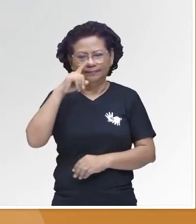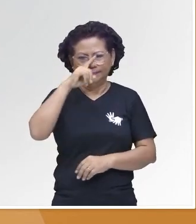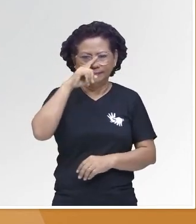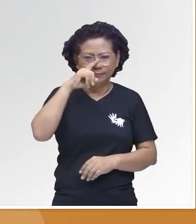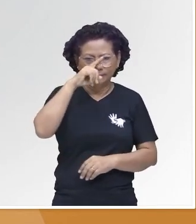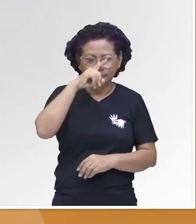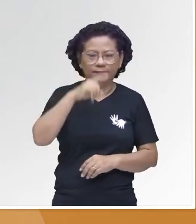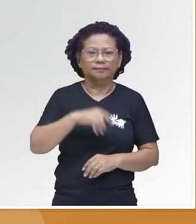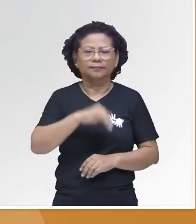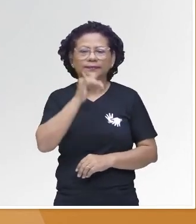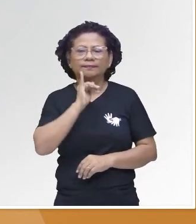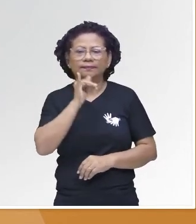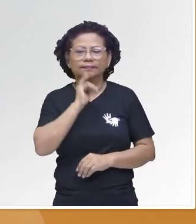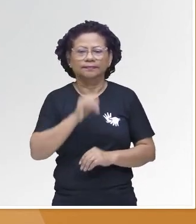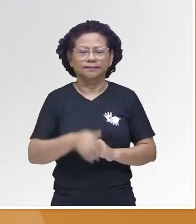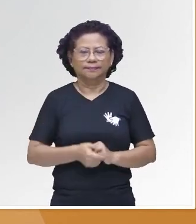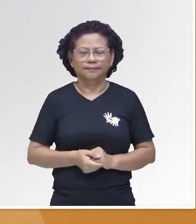exemplo,